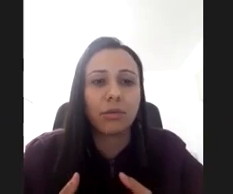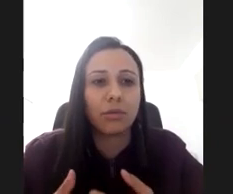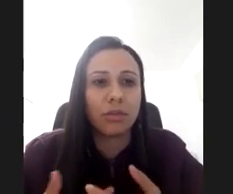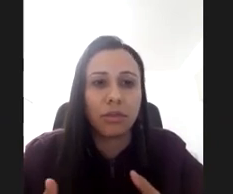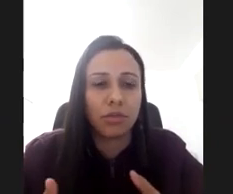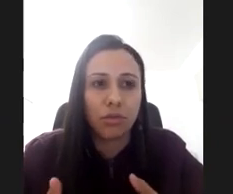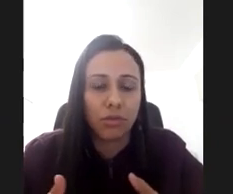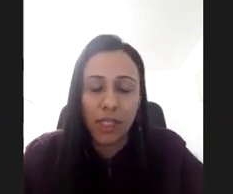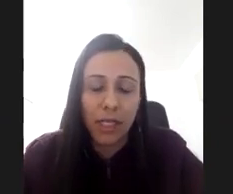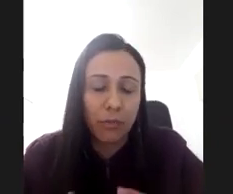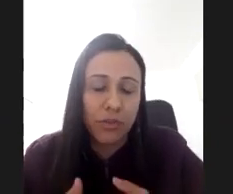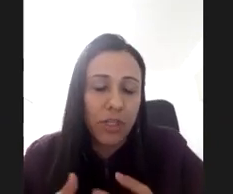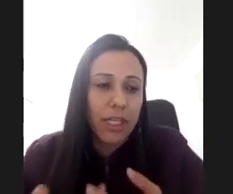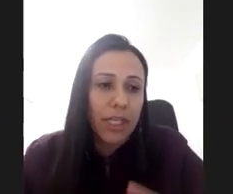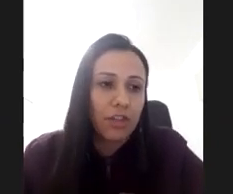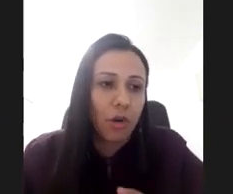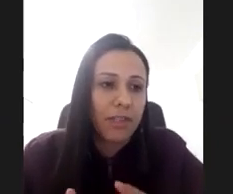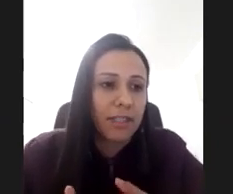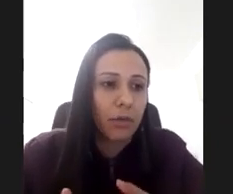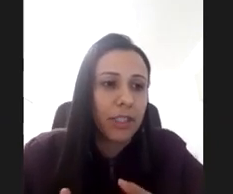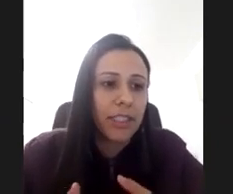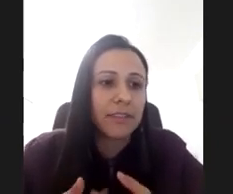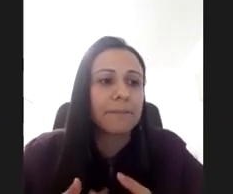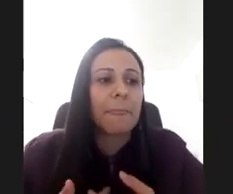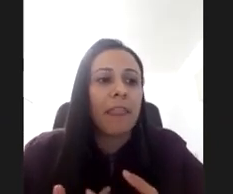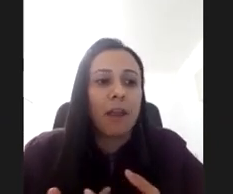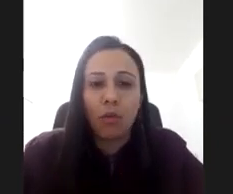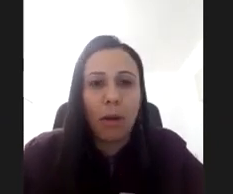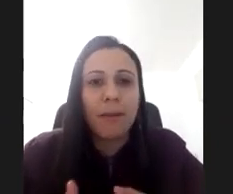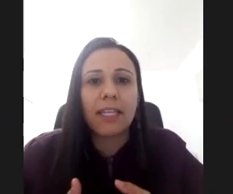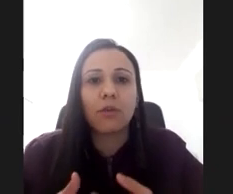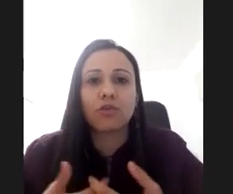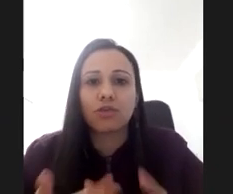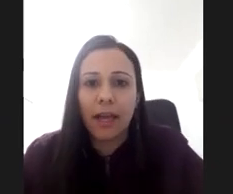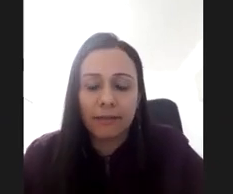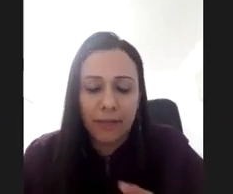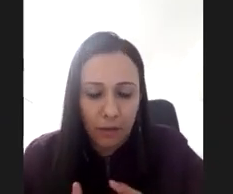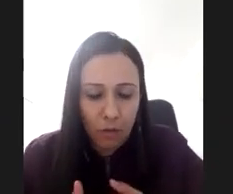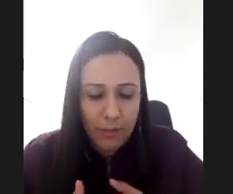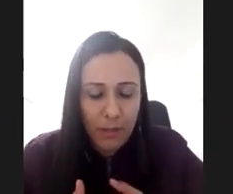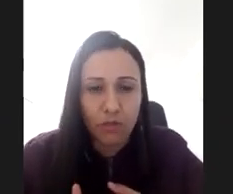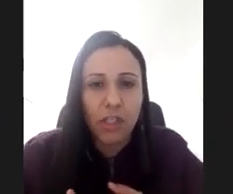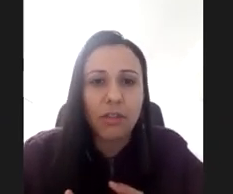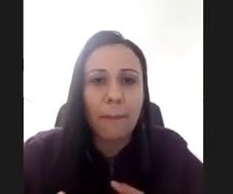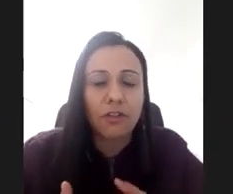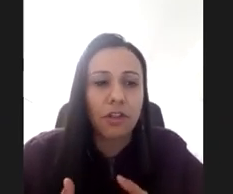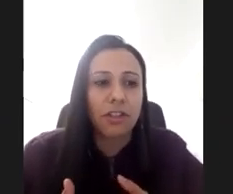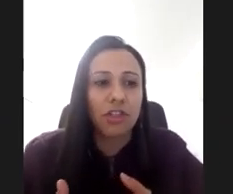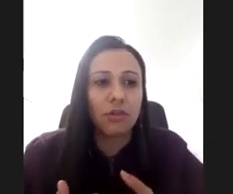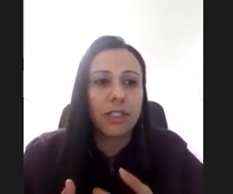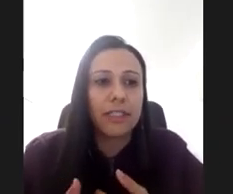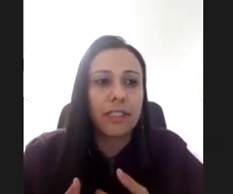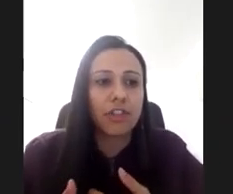né, dos ramos e de algumas categorias. O ramo metalúrgico já tem conhecimento disso, né, a partir da